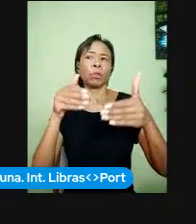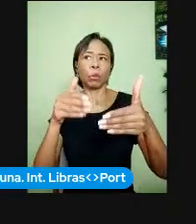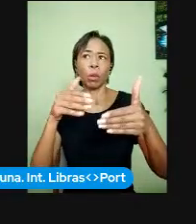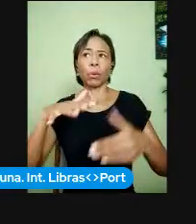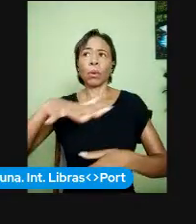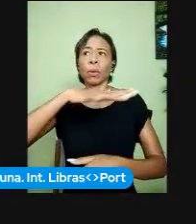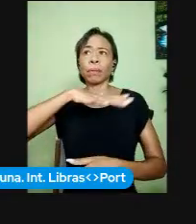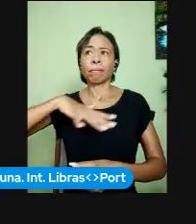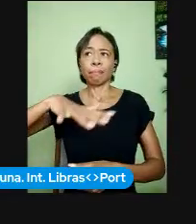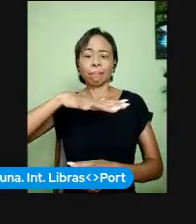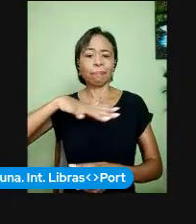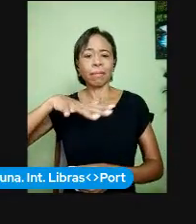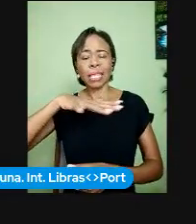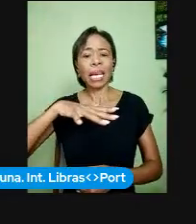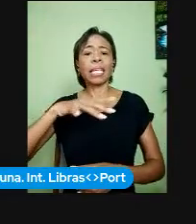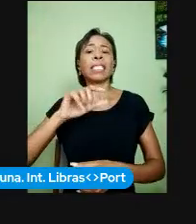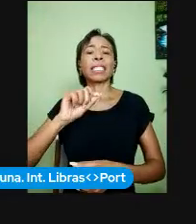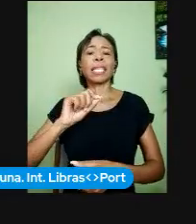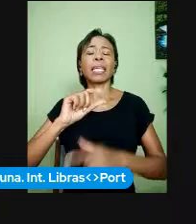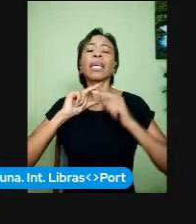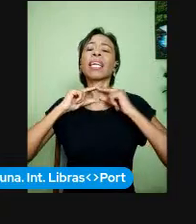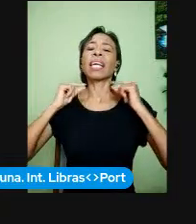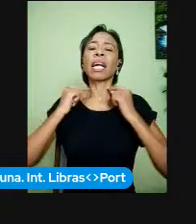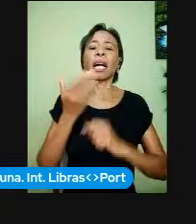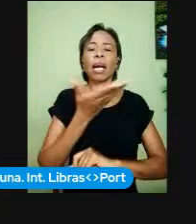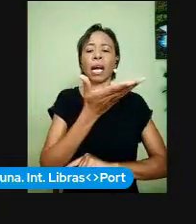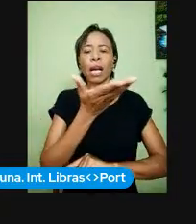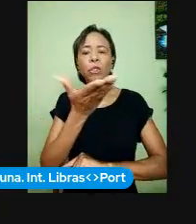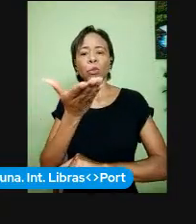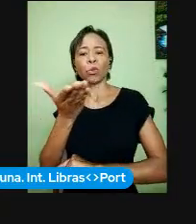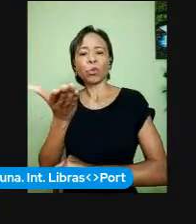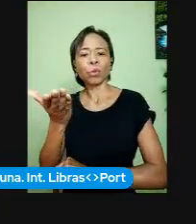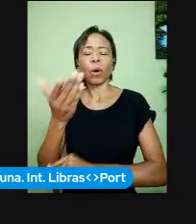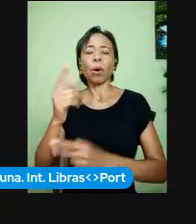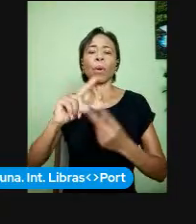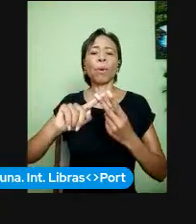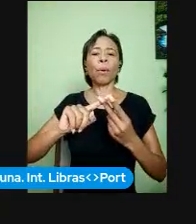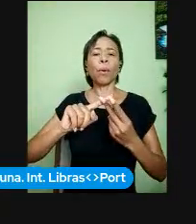de garçons, e também tem